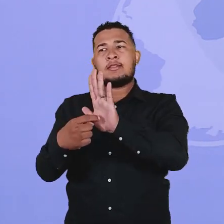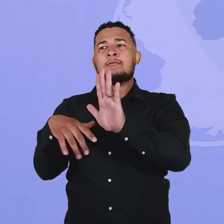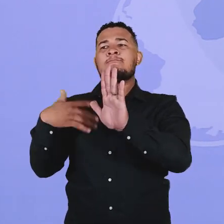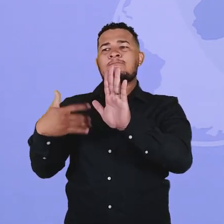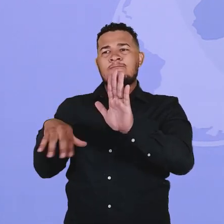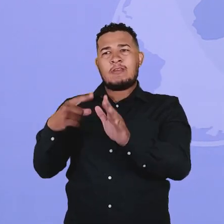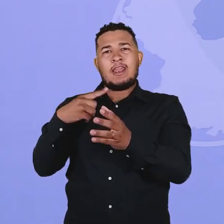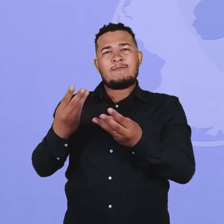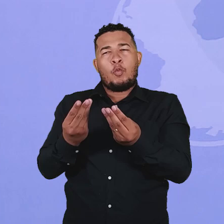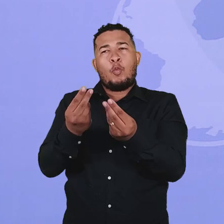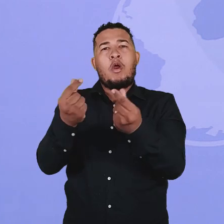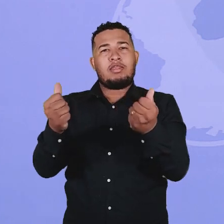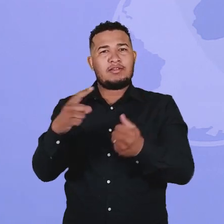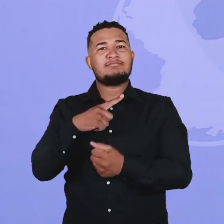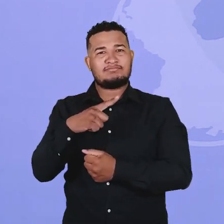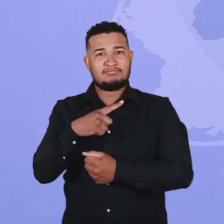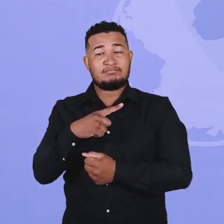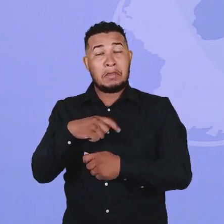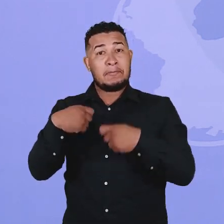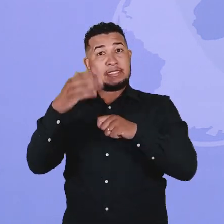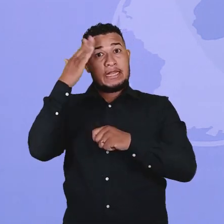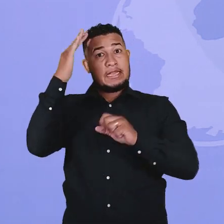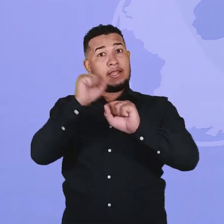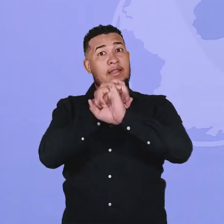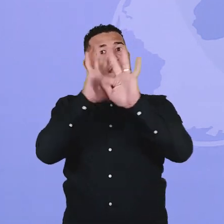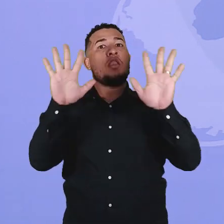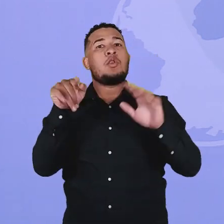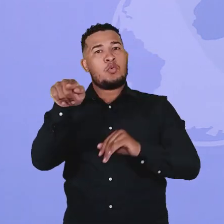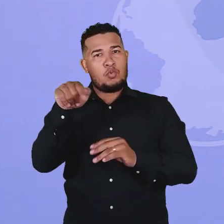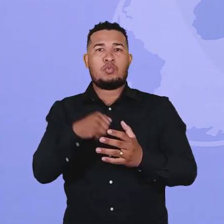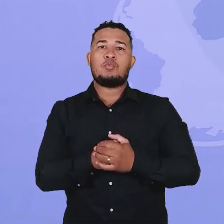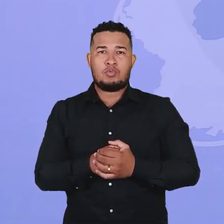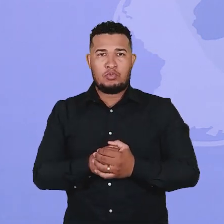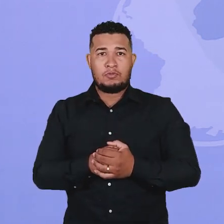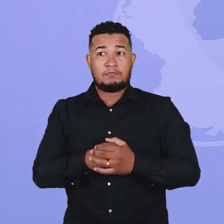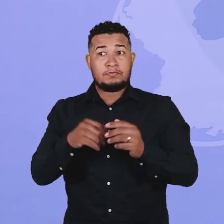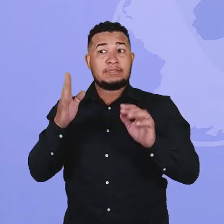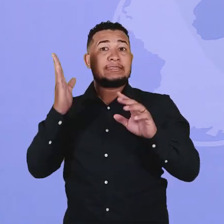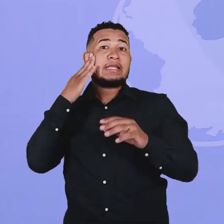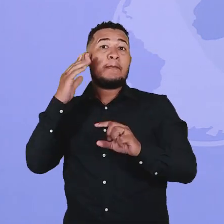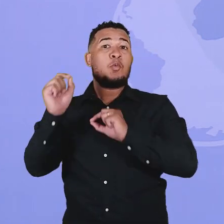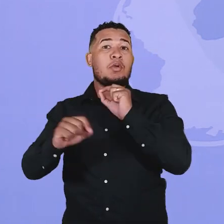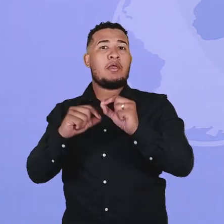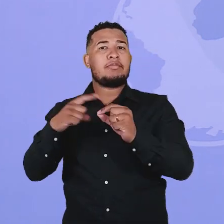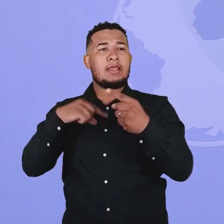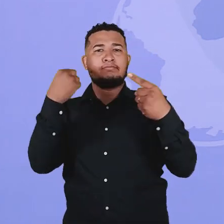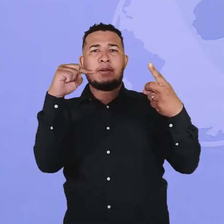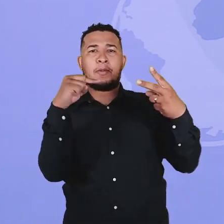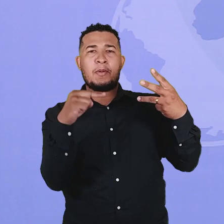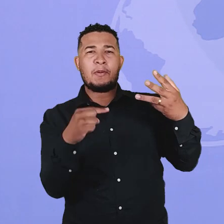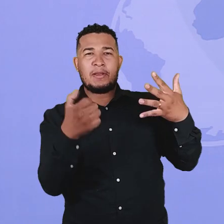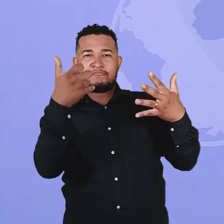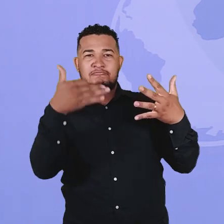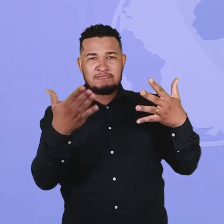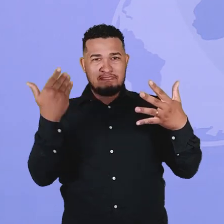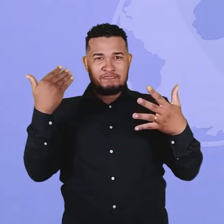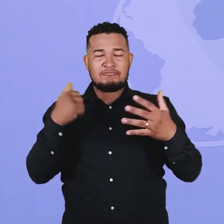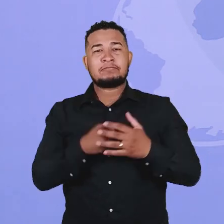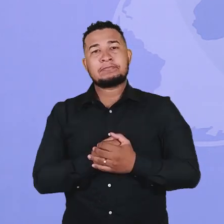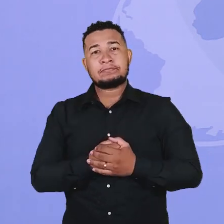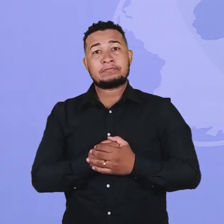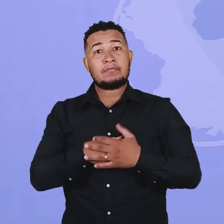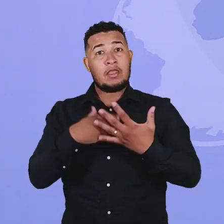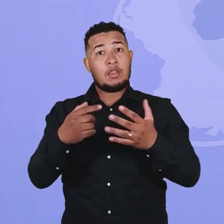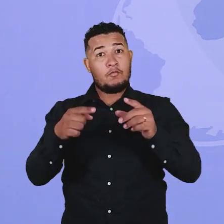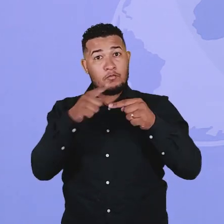uma qualidade de vida, você precisa entender esse pacote. Qualidade de vida são todos esses fatores que nós envolvemos aí. E